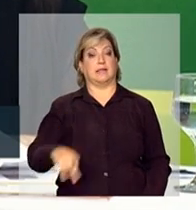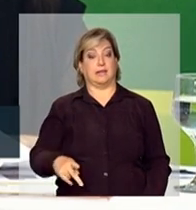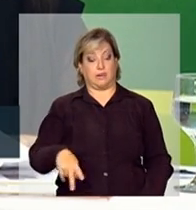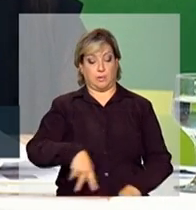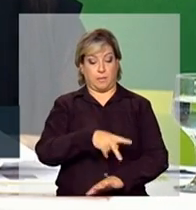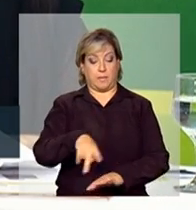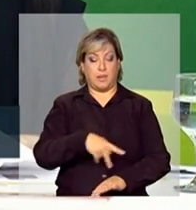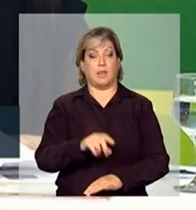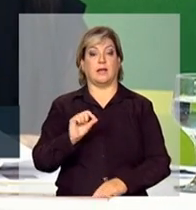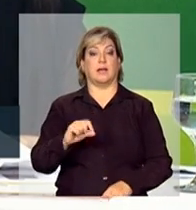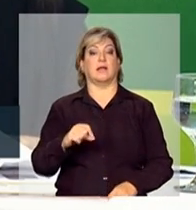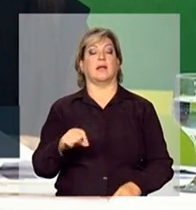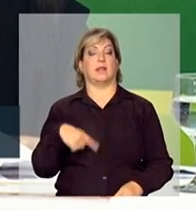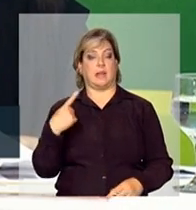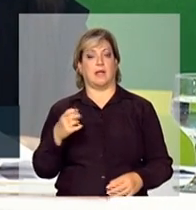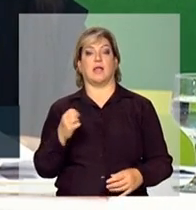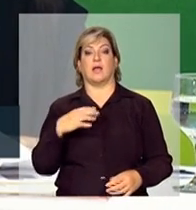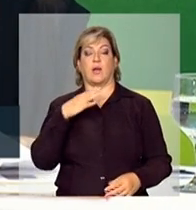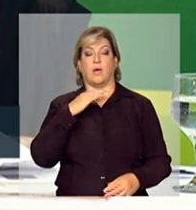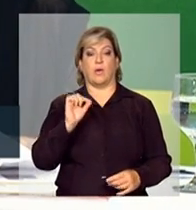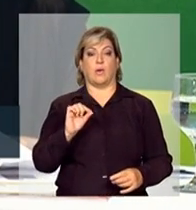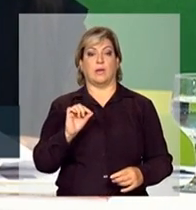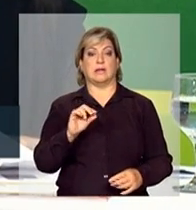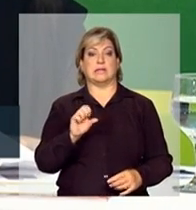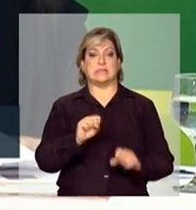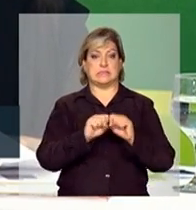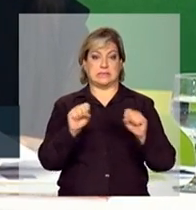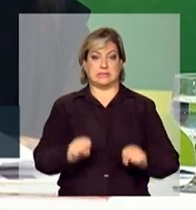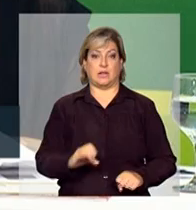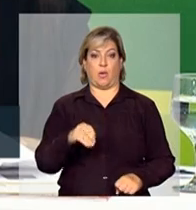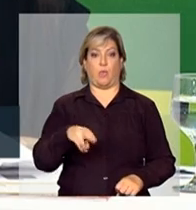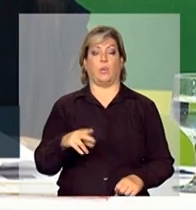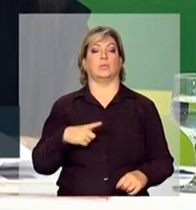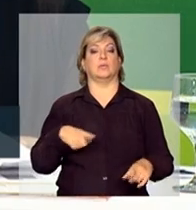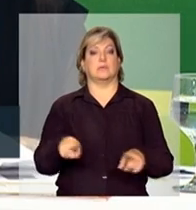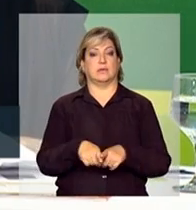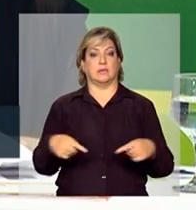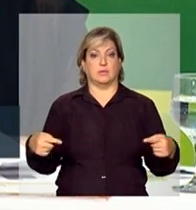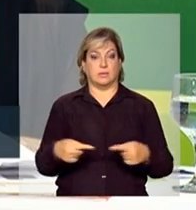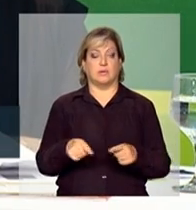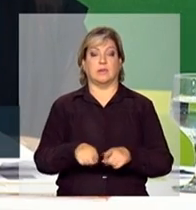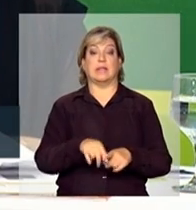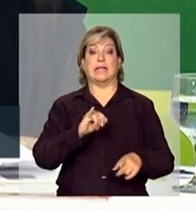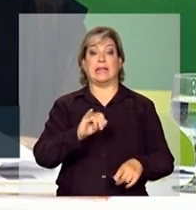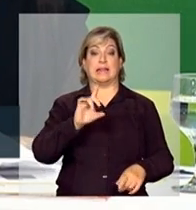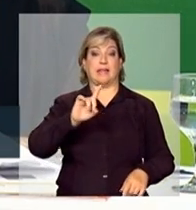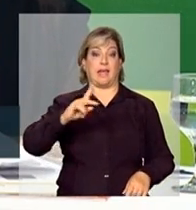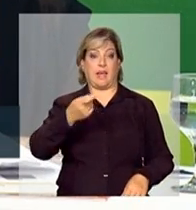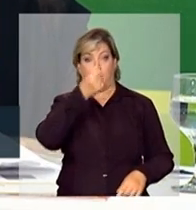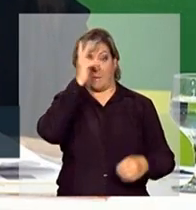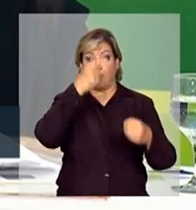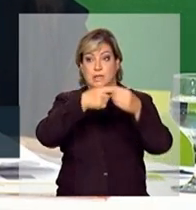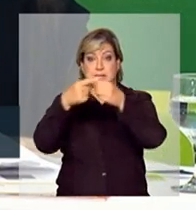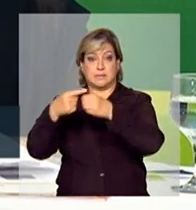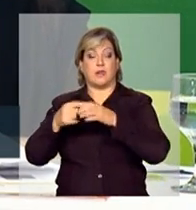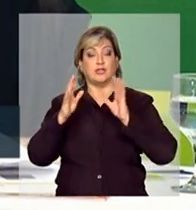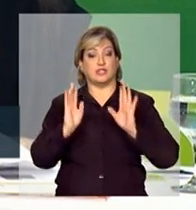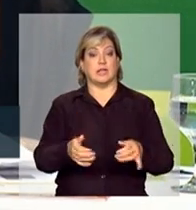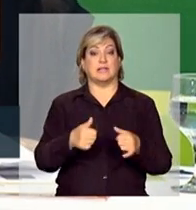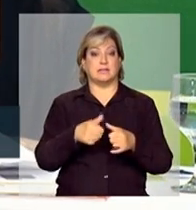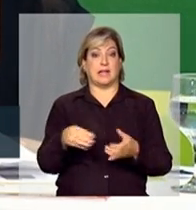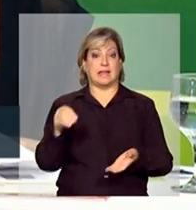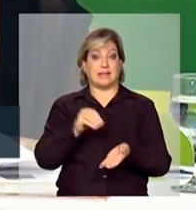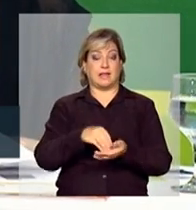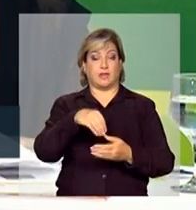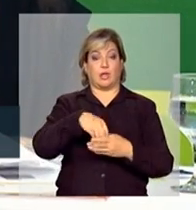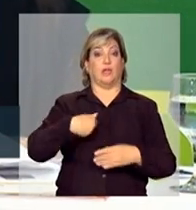sistema ONU acho que nós estamos com um trabalho com pinio Brasil de construção do IDH Municipal que já vai na nossa expectativa